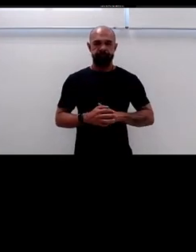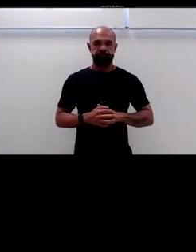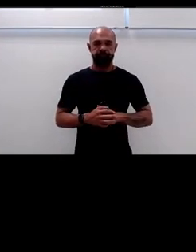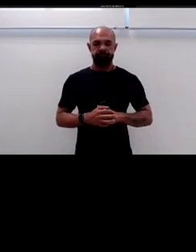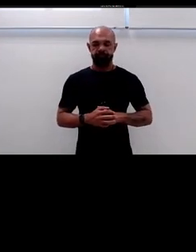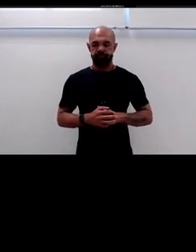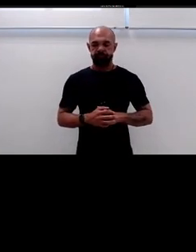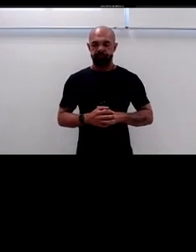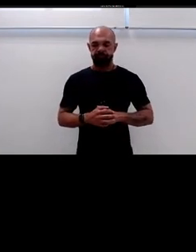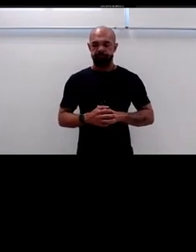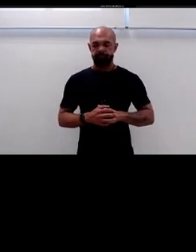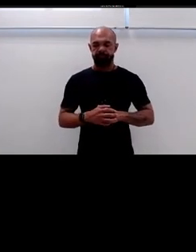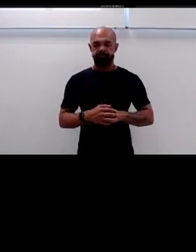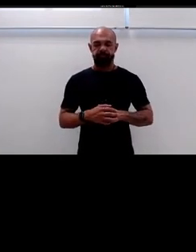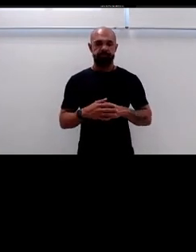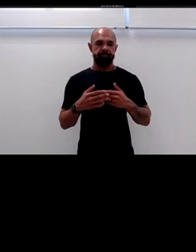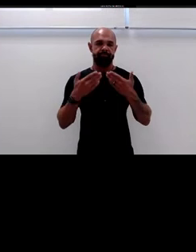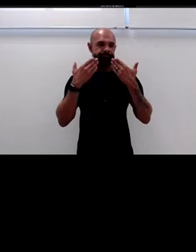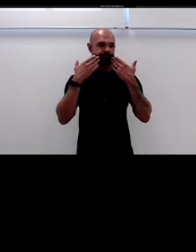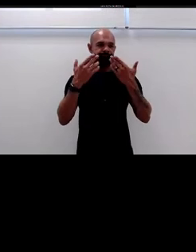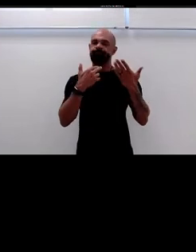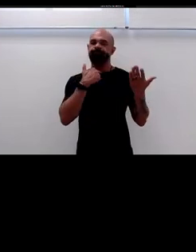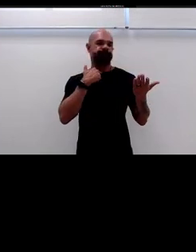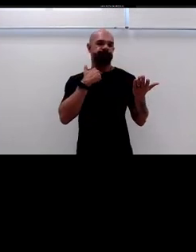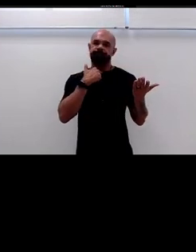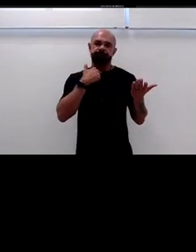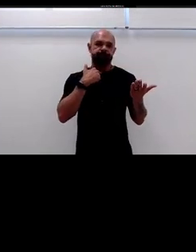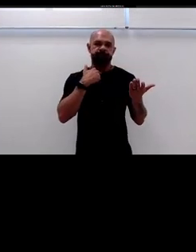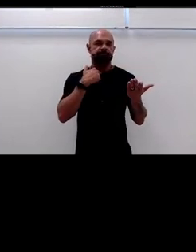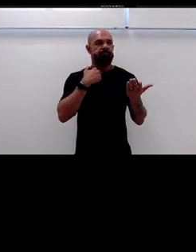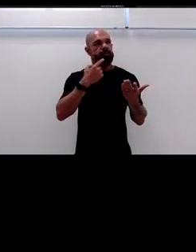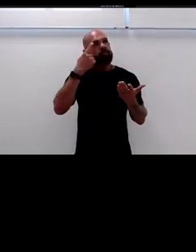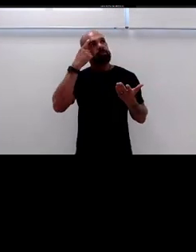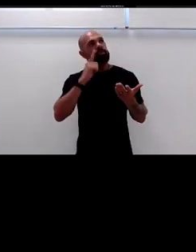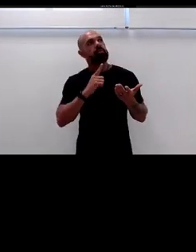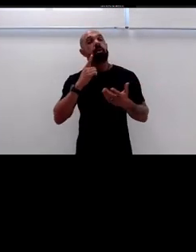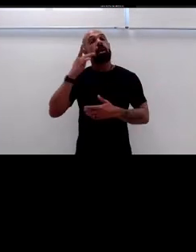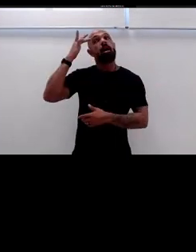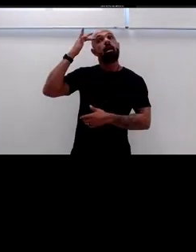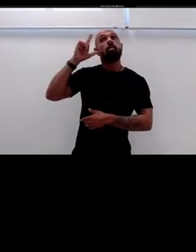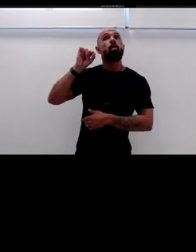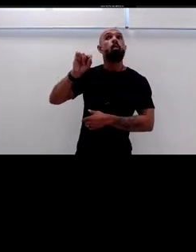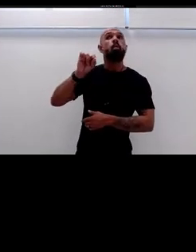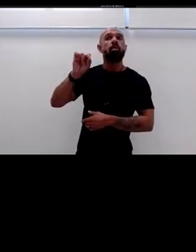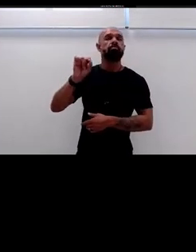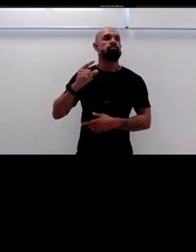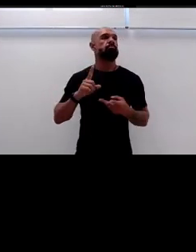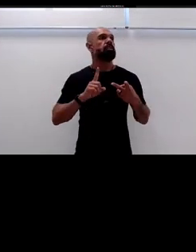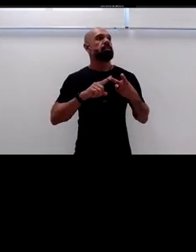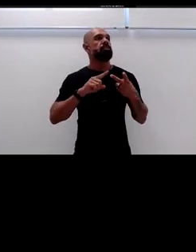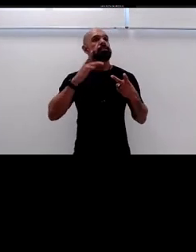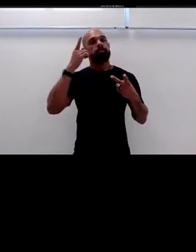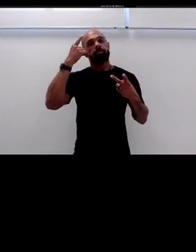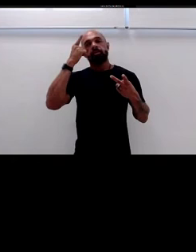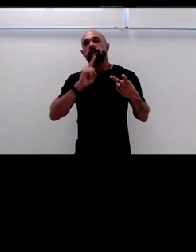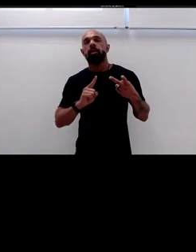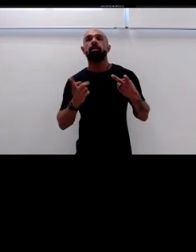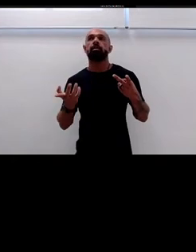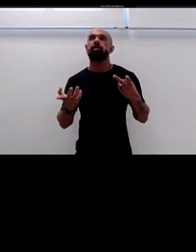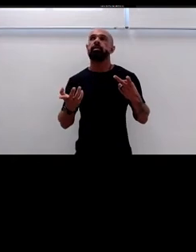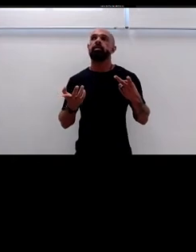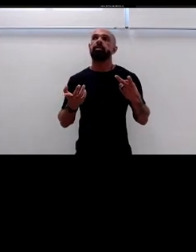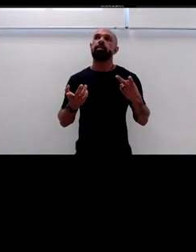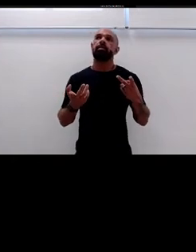Não dá pra se expor. Você não sabe o dia de amanhã, cara. Você não sabe o que...